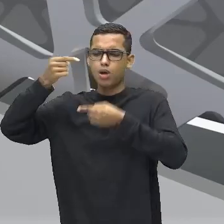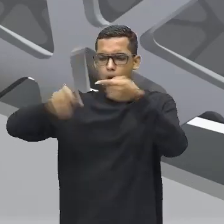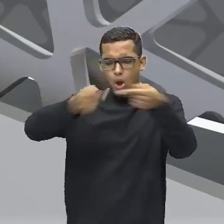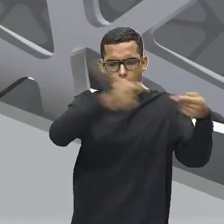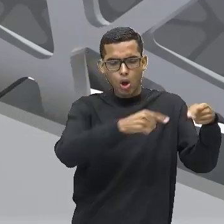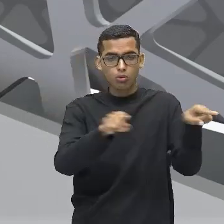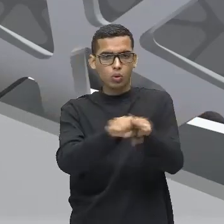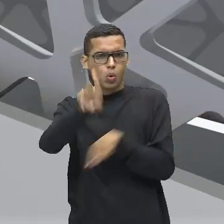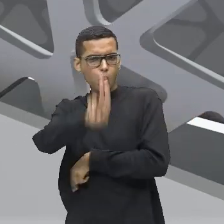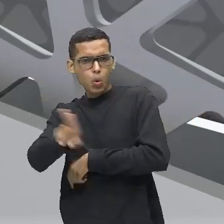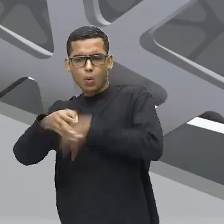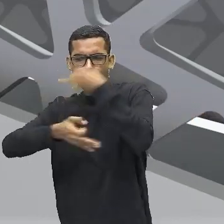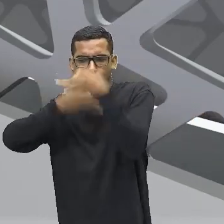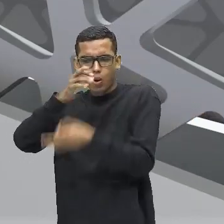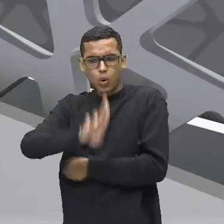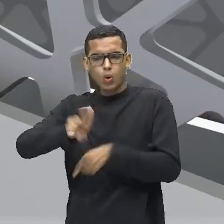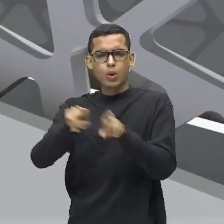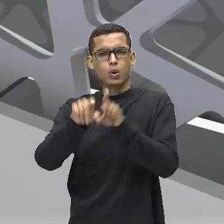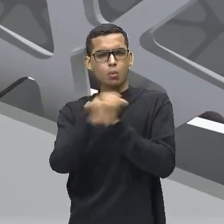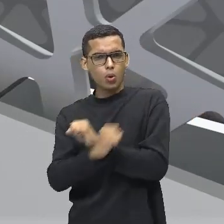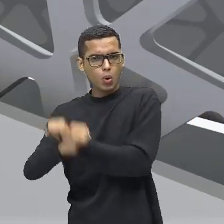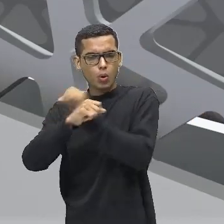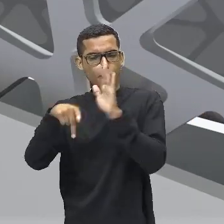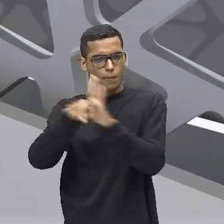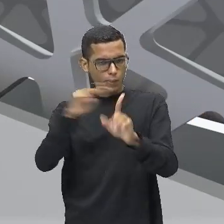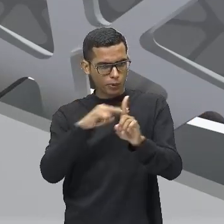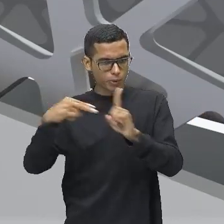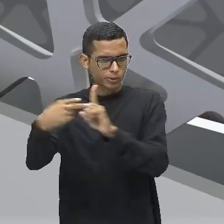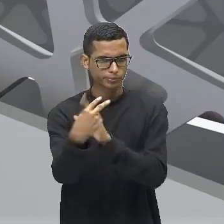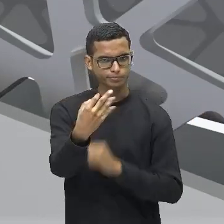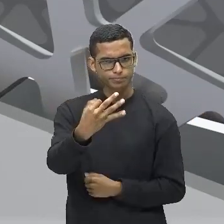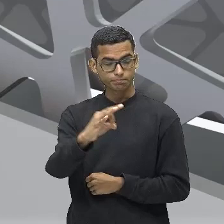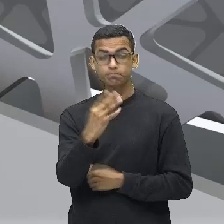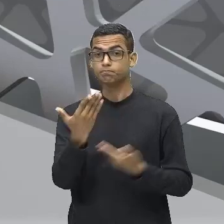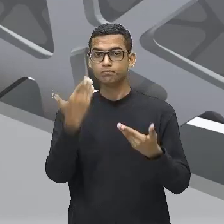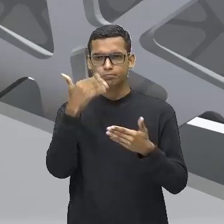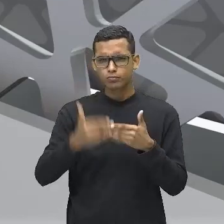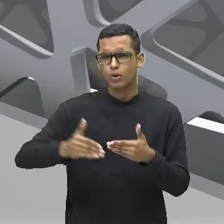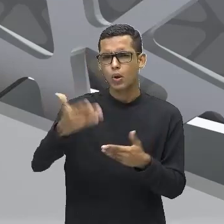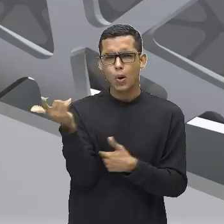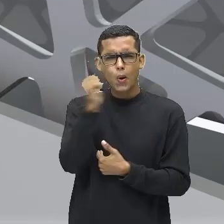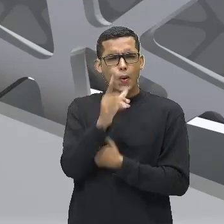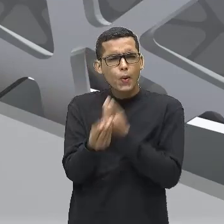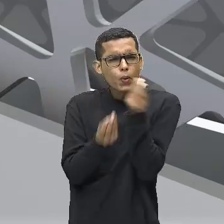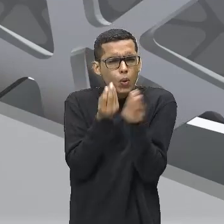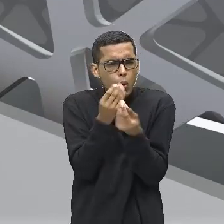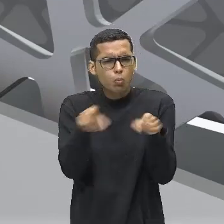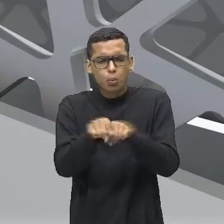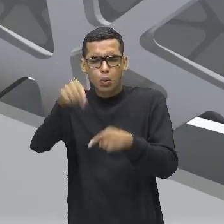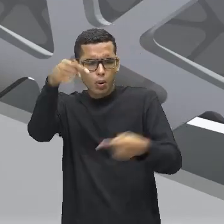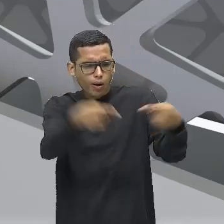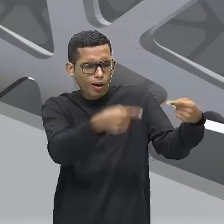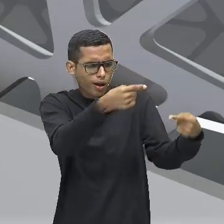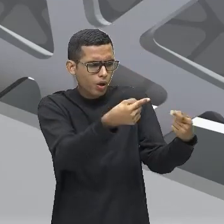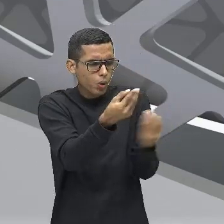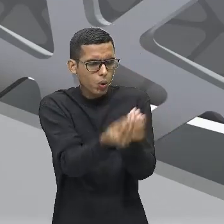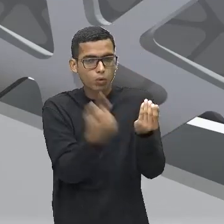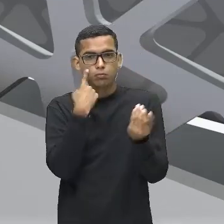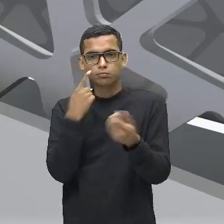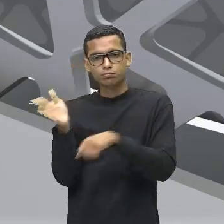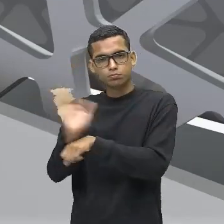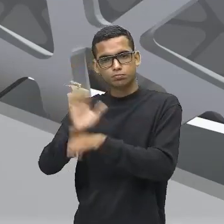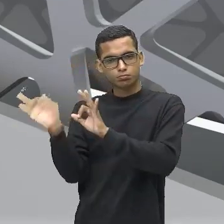são utilizados para a defesa desse ponto de vista, ok? E claro, para que a gente possa entender um debate, vamos assistir